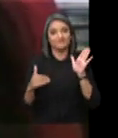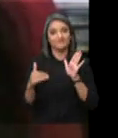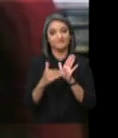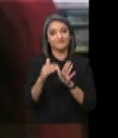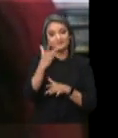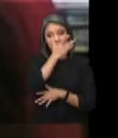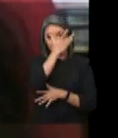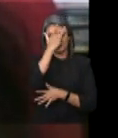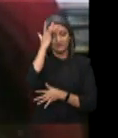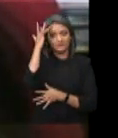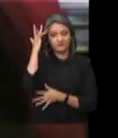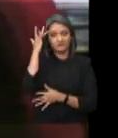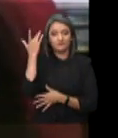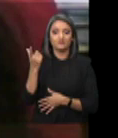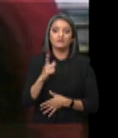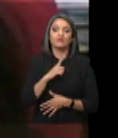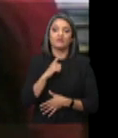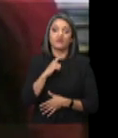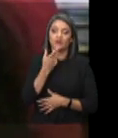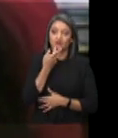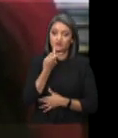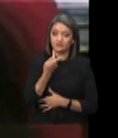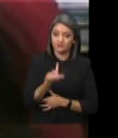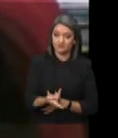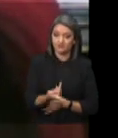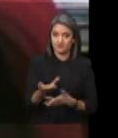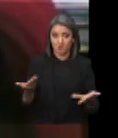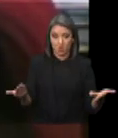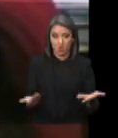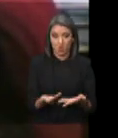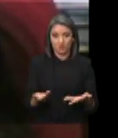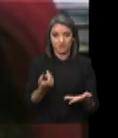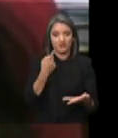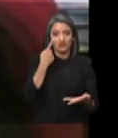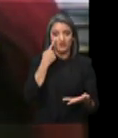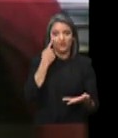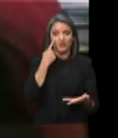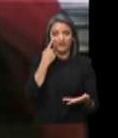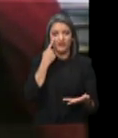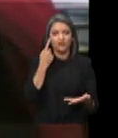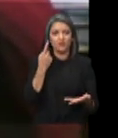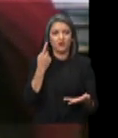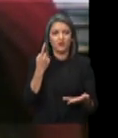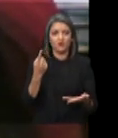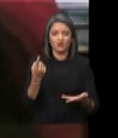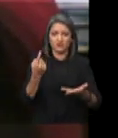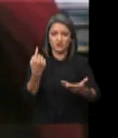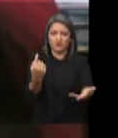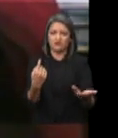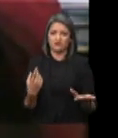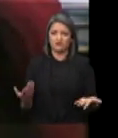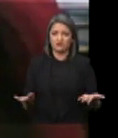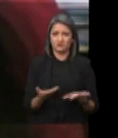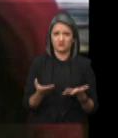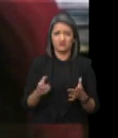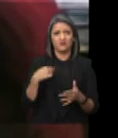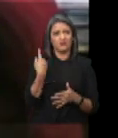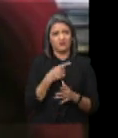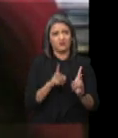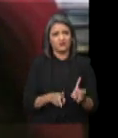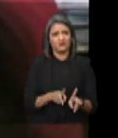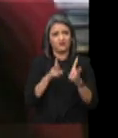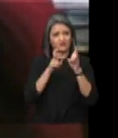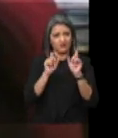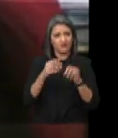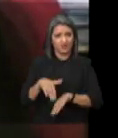diante de todas as falas apresentadas nessa tarde de hoje e nesta minha última fala constatamos que